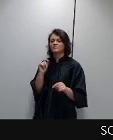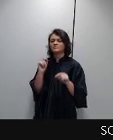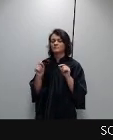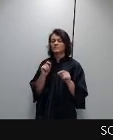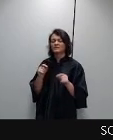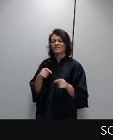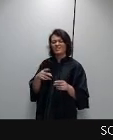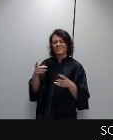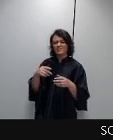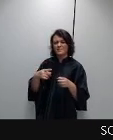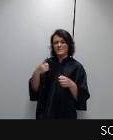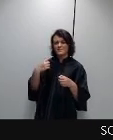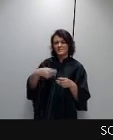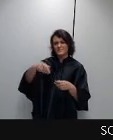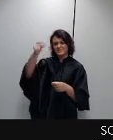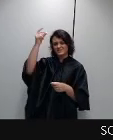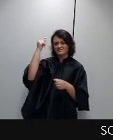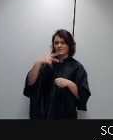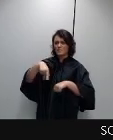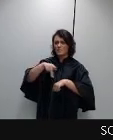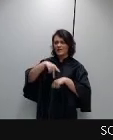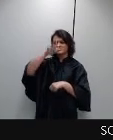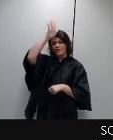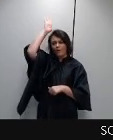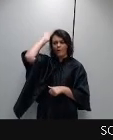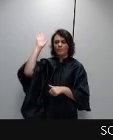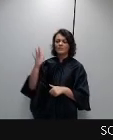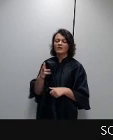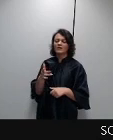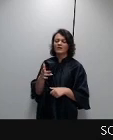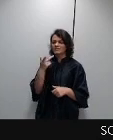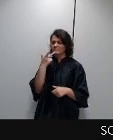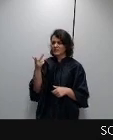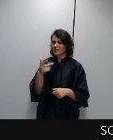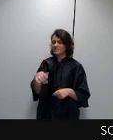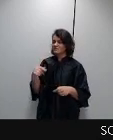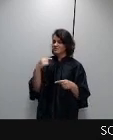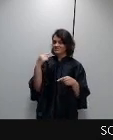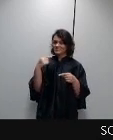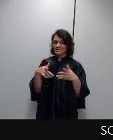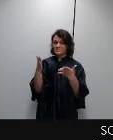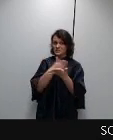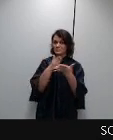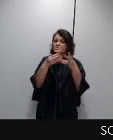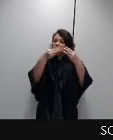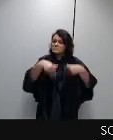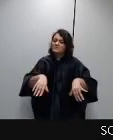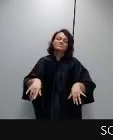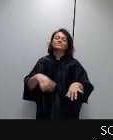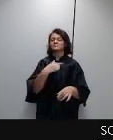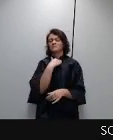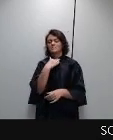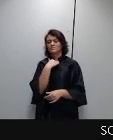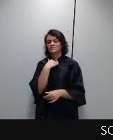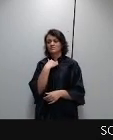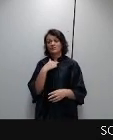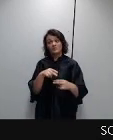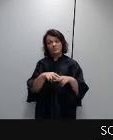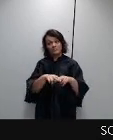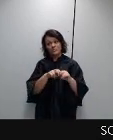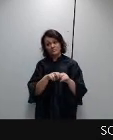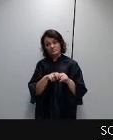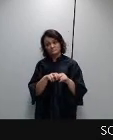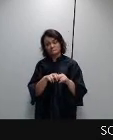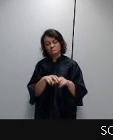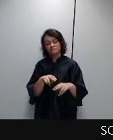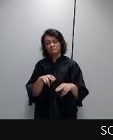ética material e não tolera que ninguém cause prejuízo a outra cedo assim cedo e cedo Isso aliás uma